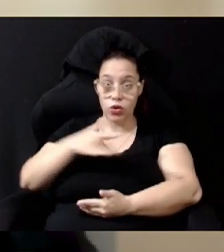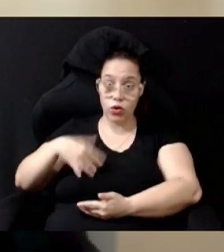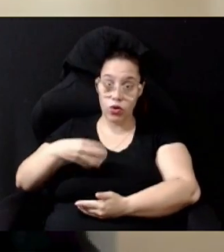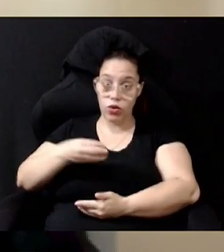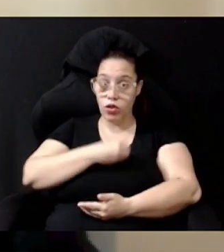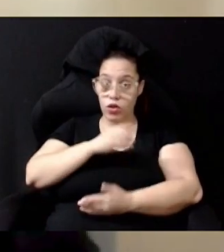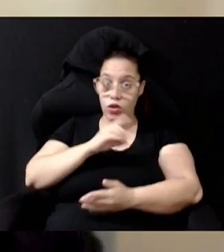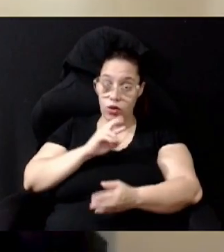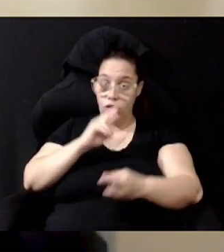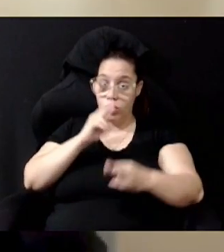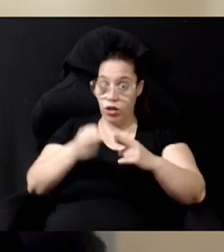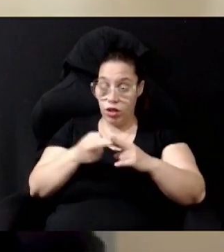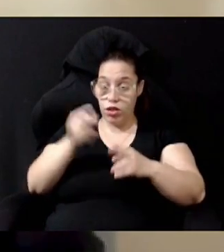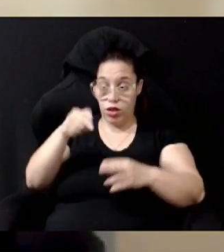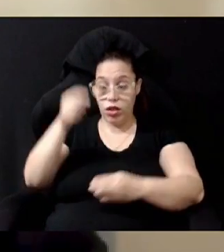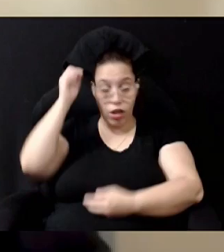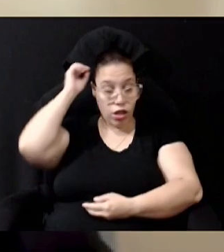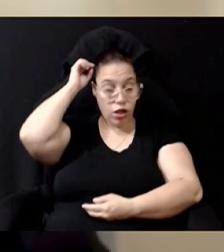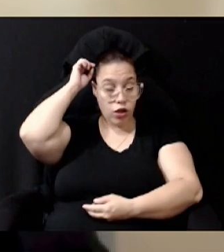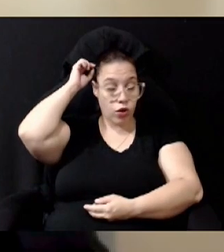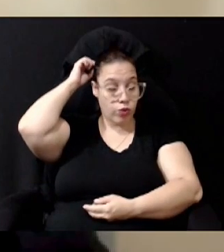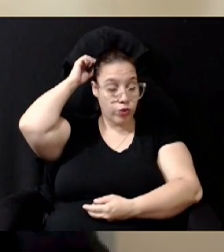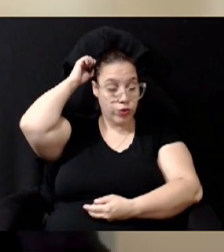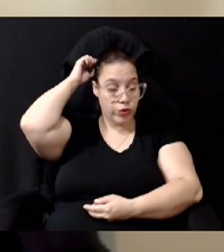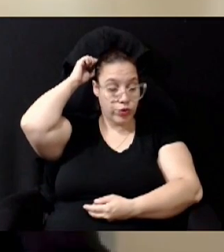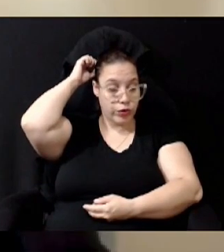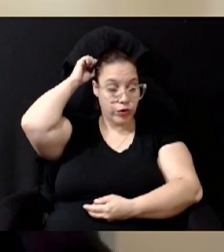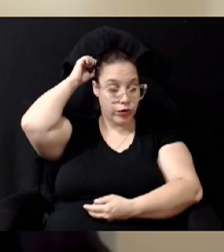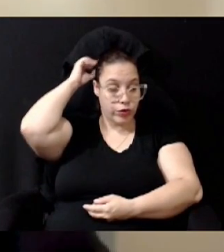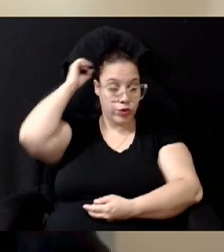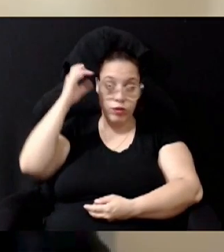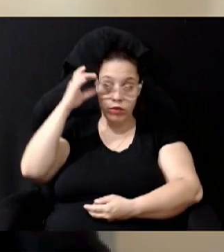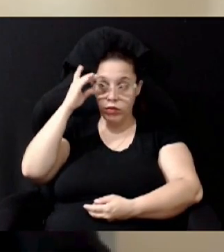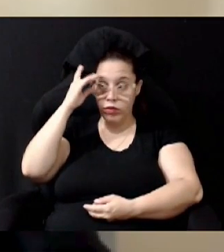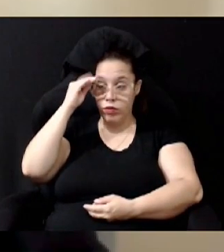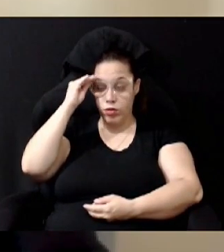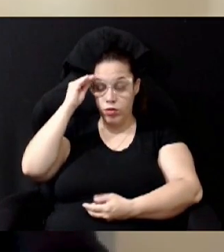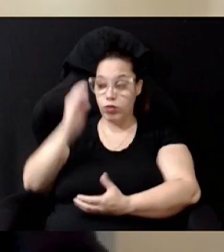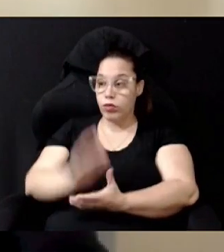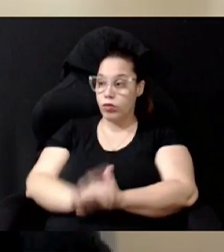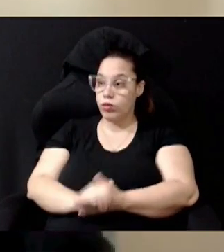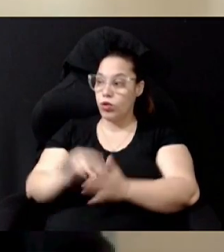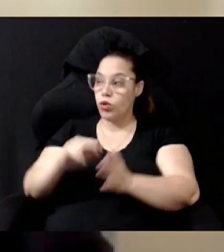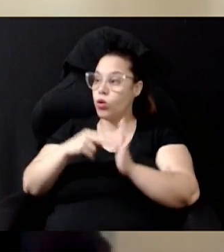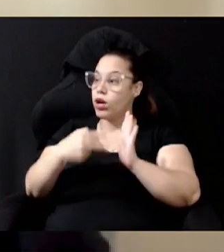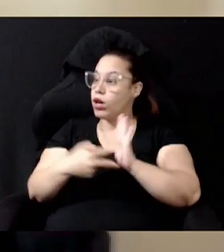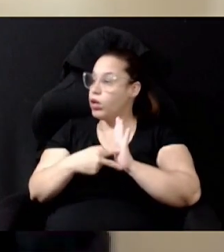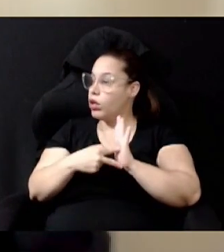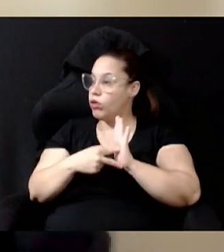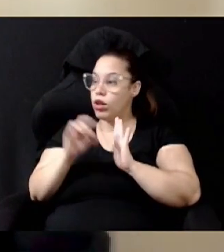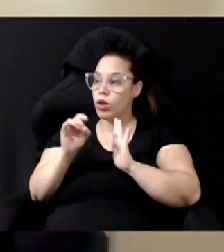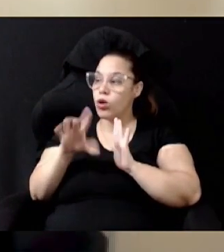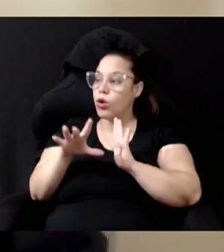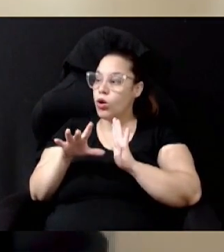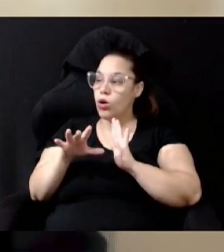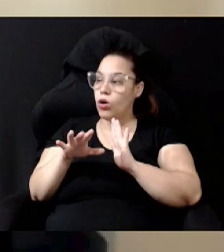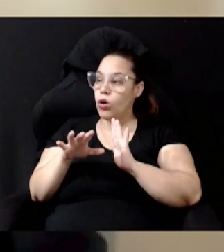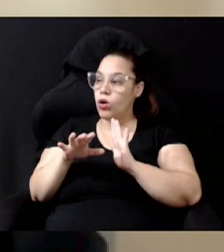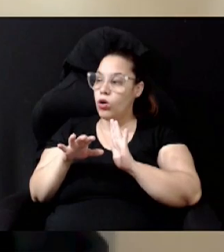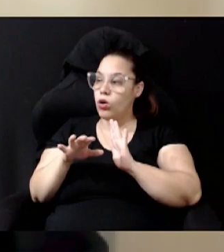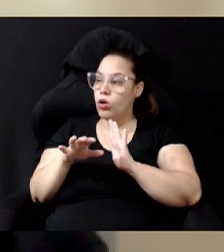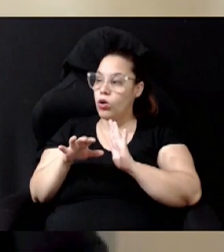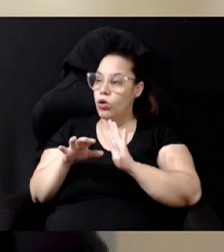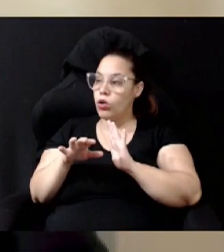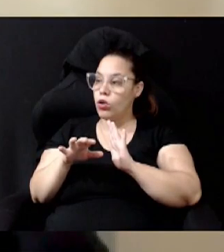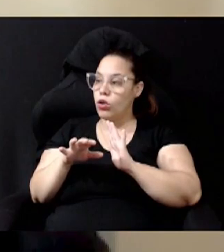isso. Assim, muitas vezes estilo de vida não significa só se arrebentar numa